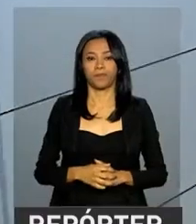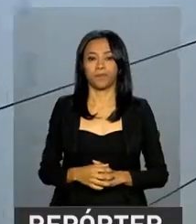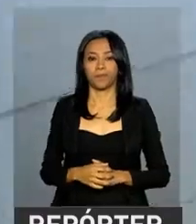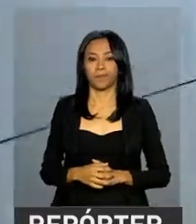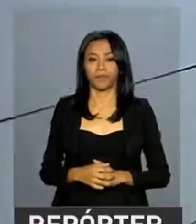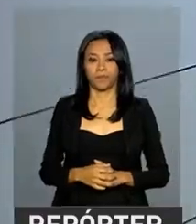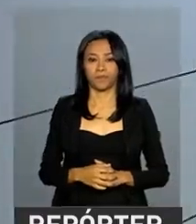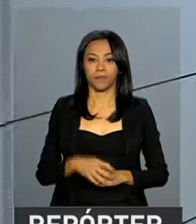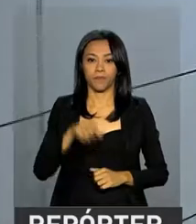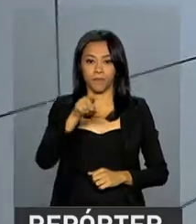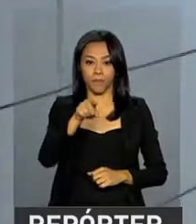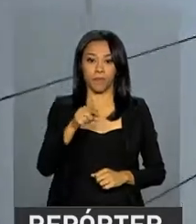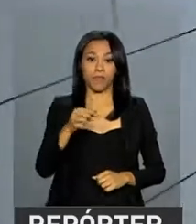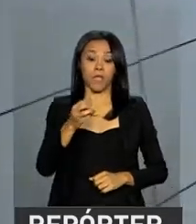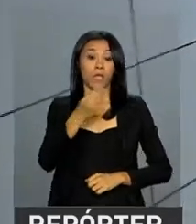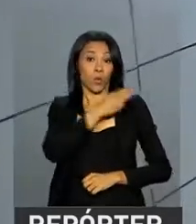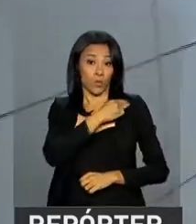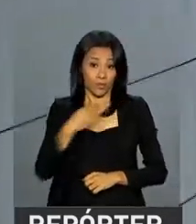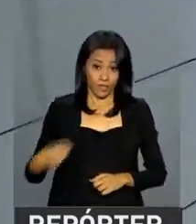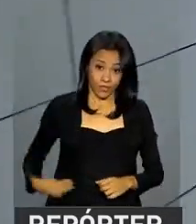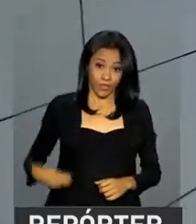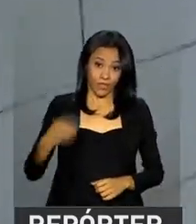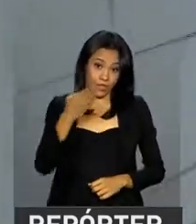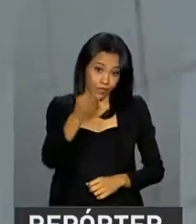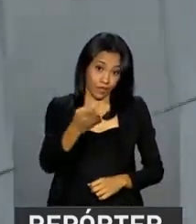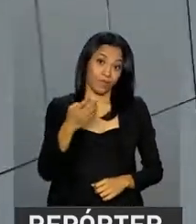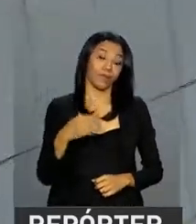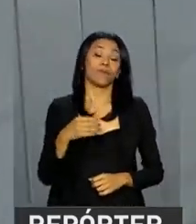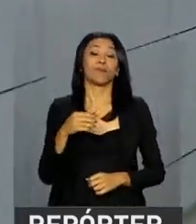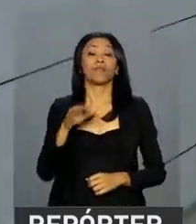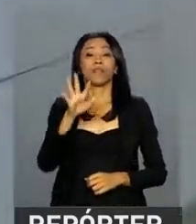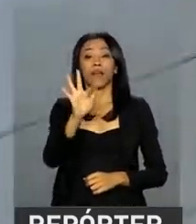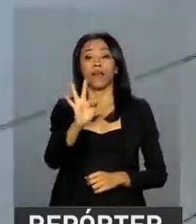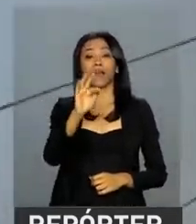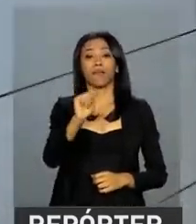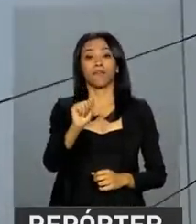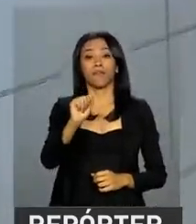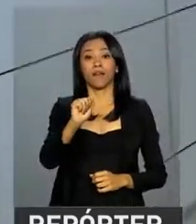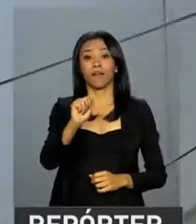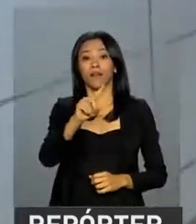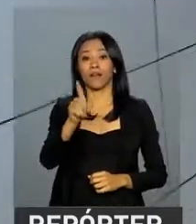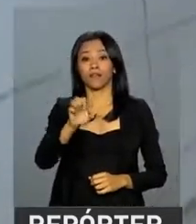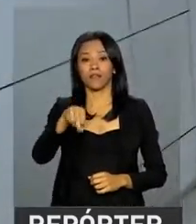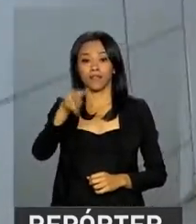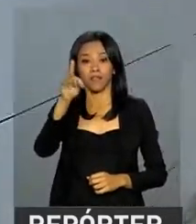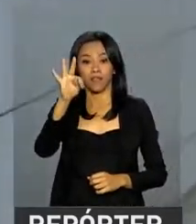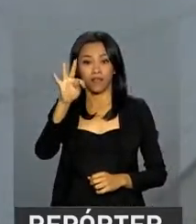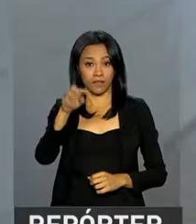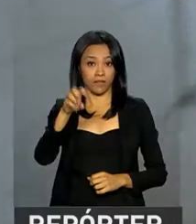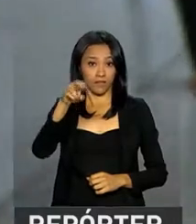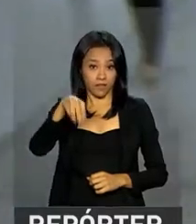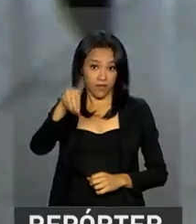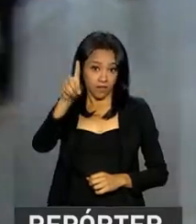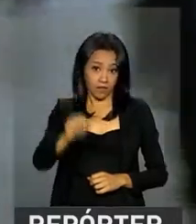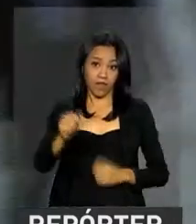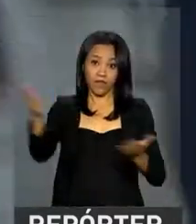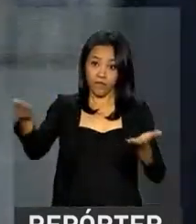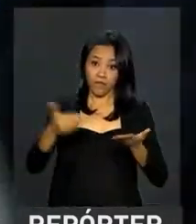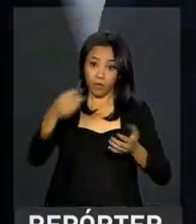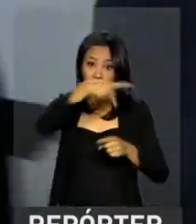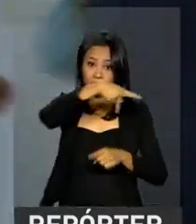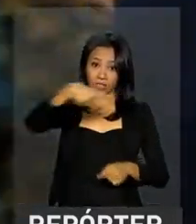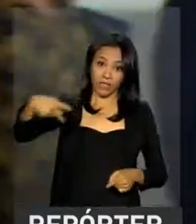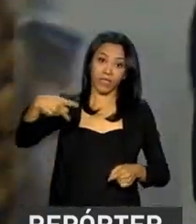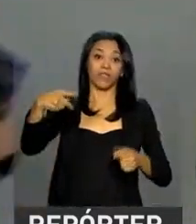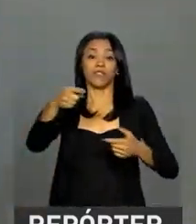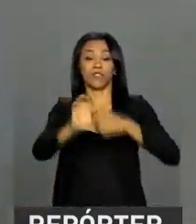o ministro da fazenda henrique meirelles foi recebido pelo presidente laerte rímoli na sede da nbc